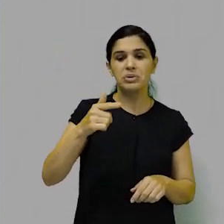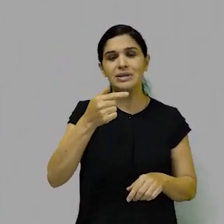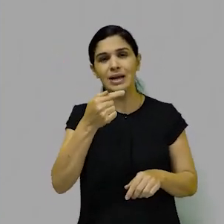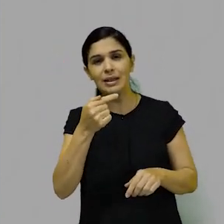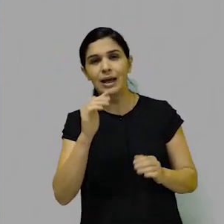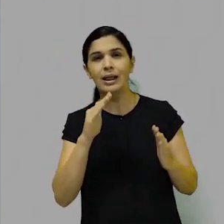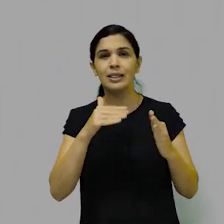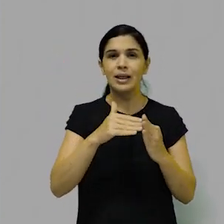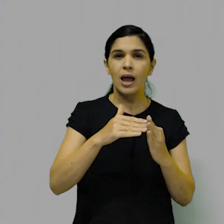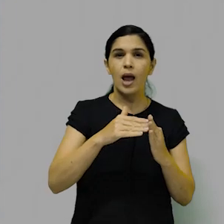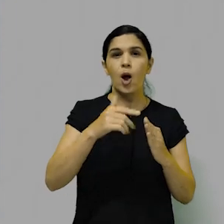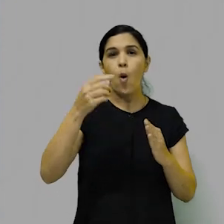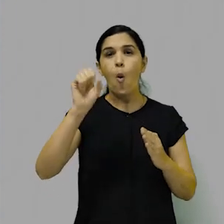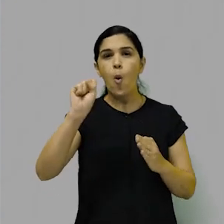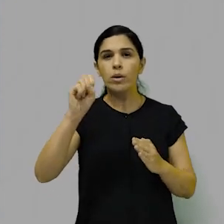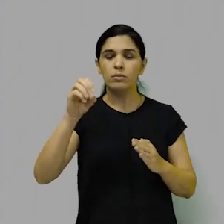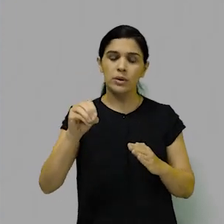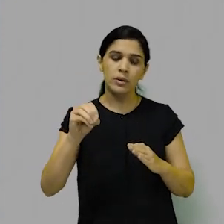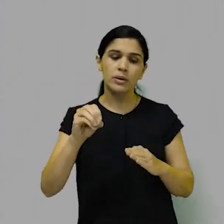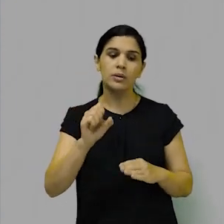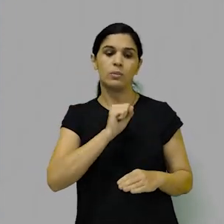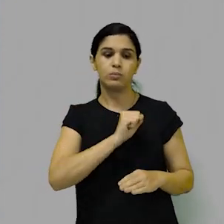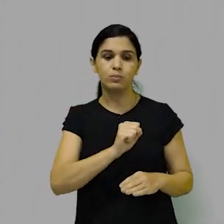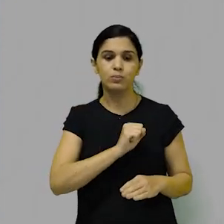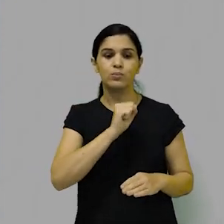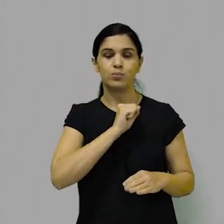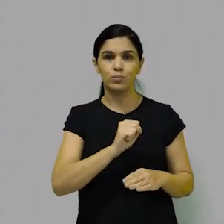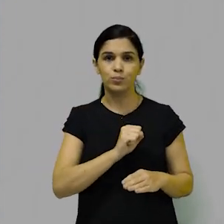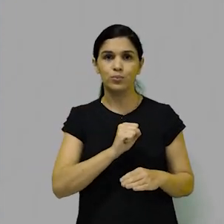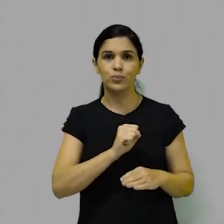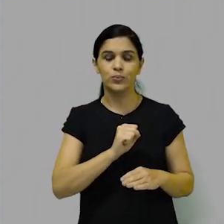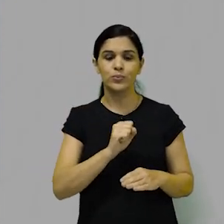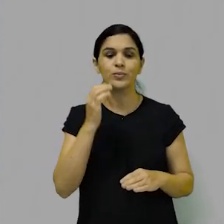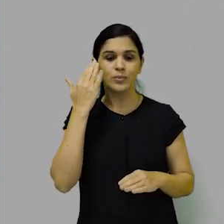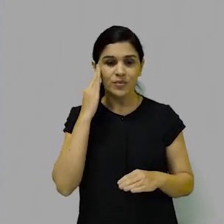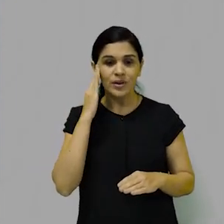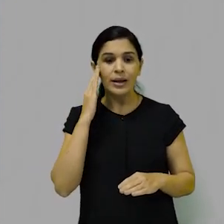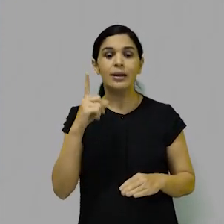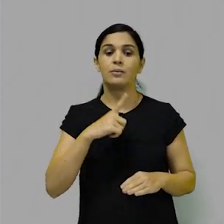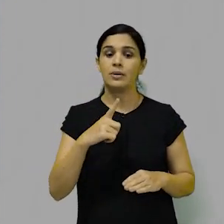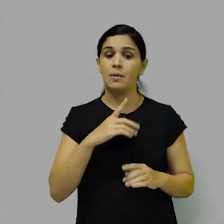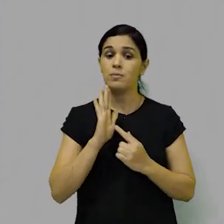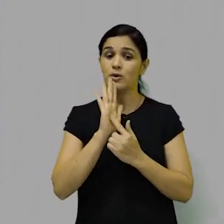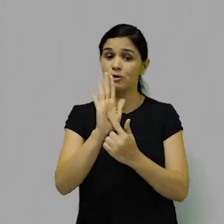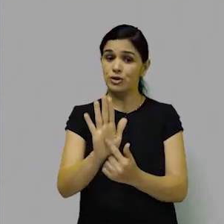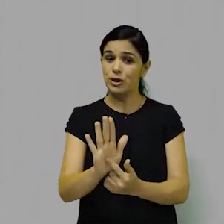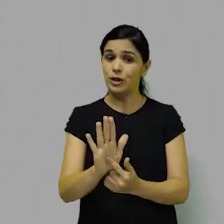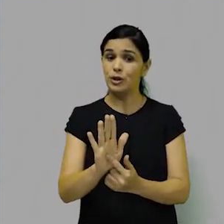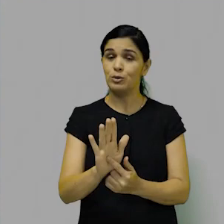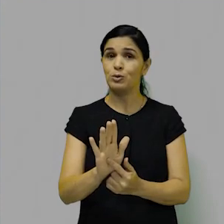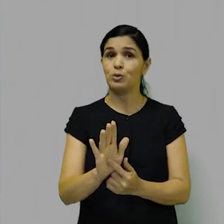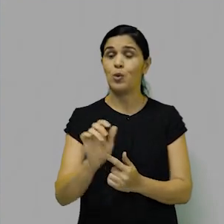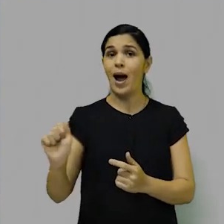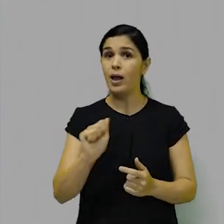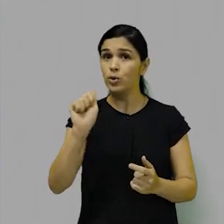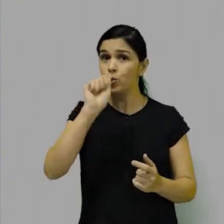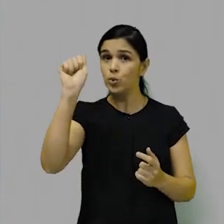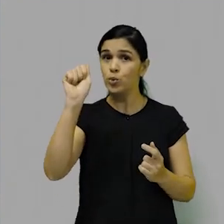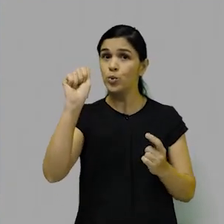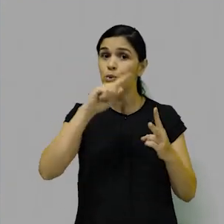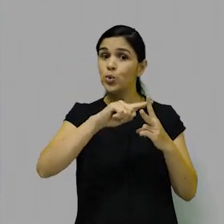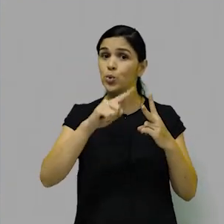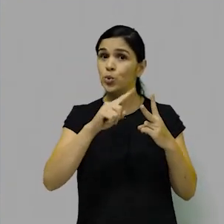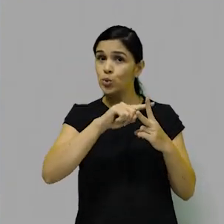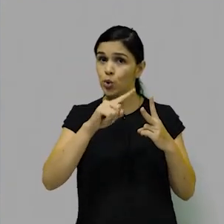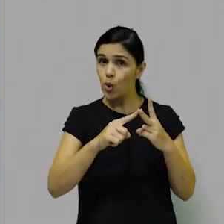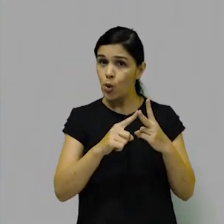minuto. Percebam aqui que eu coloquei o adulto sedentário e o adulto ativo. E eu mostro para vocês que o adulto ativo, ele tem o quê?